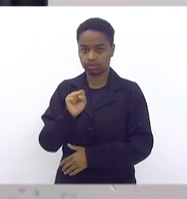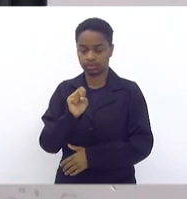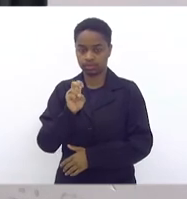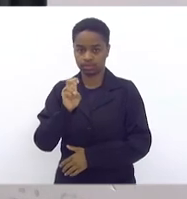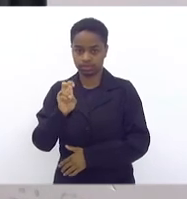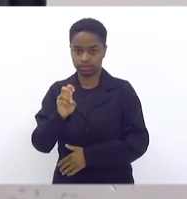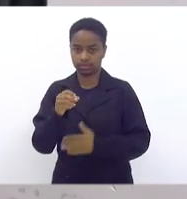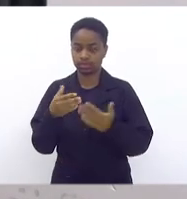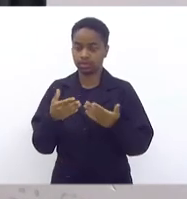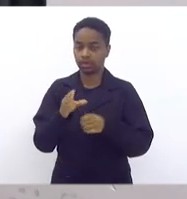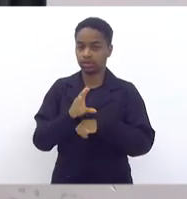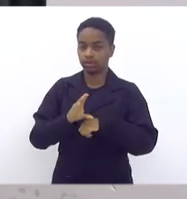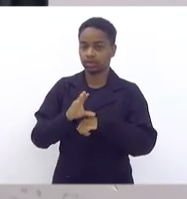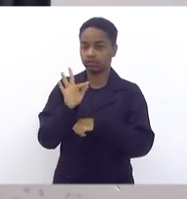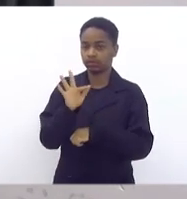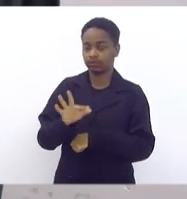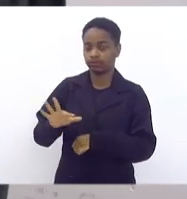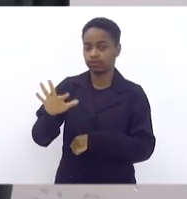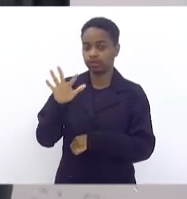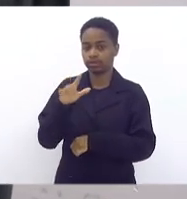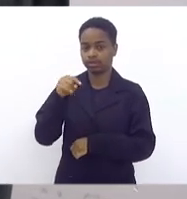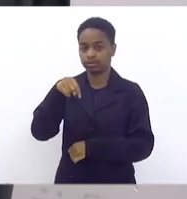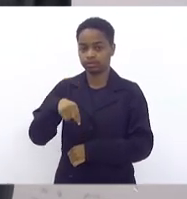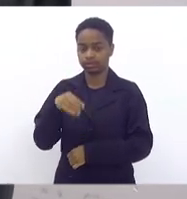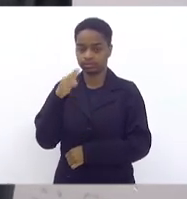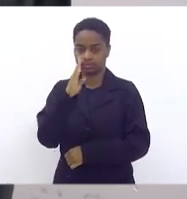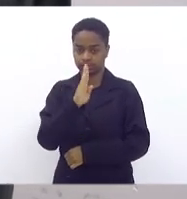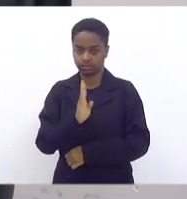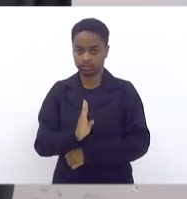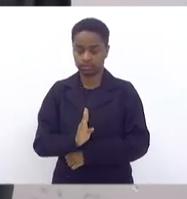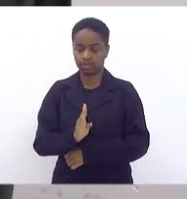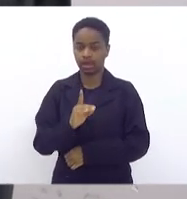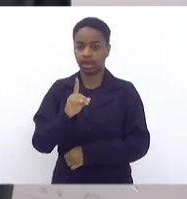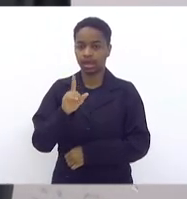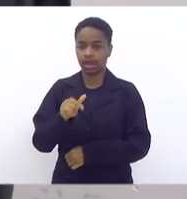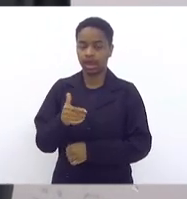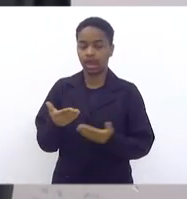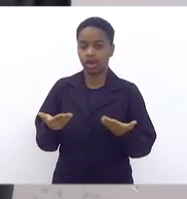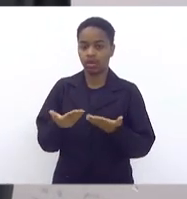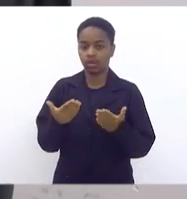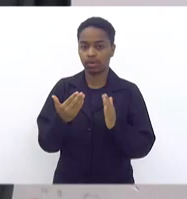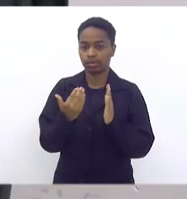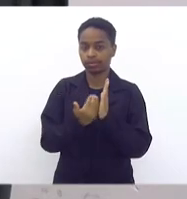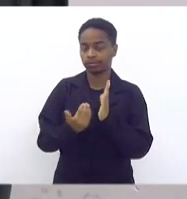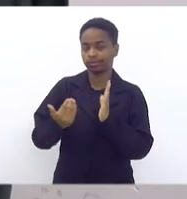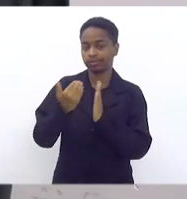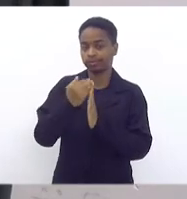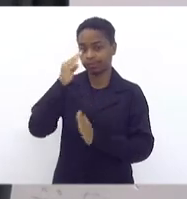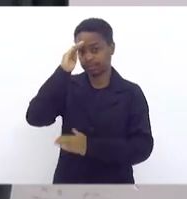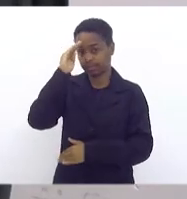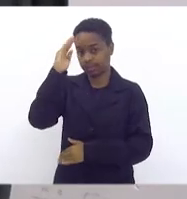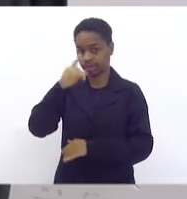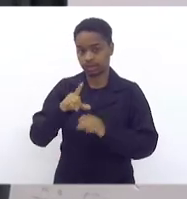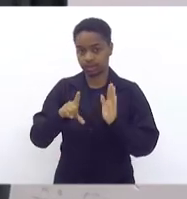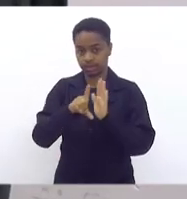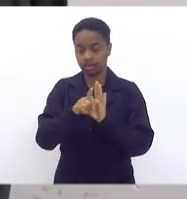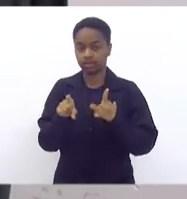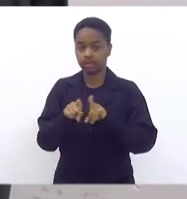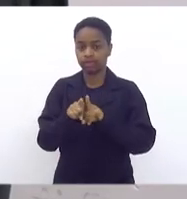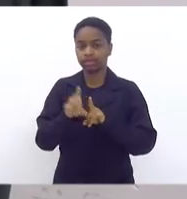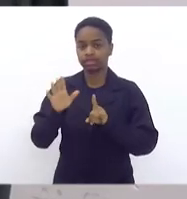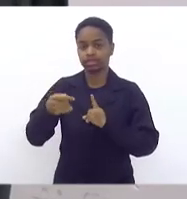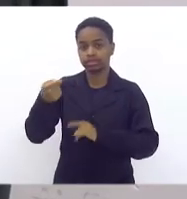constituição federal brasileira é a atual Carta Magna e está no seu sétimo